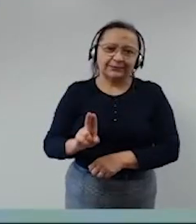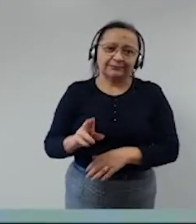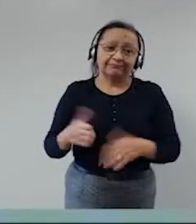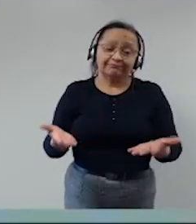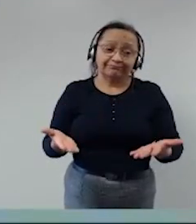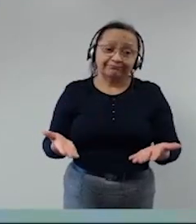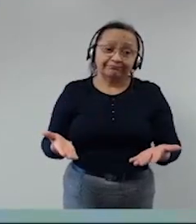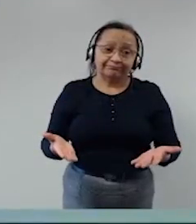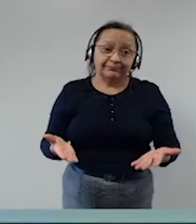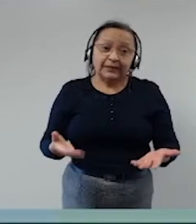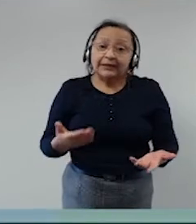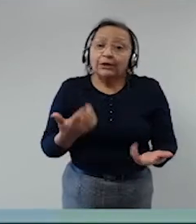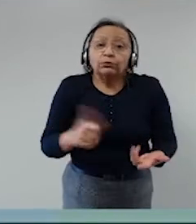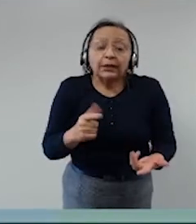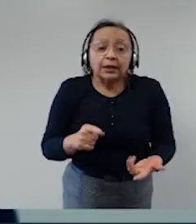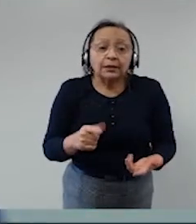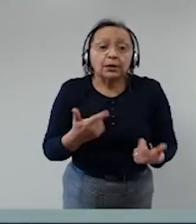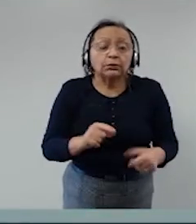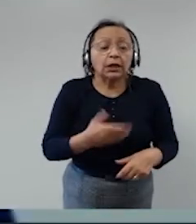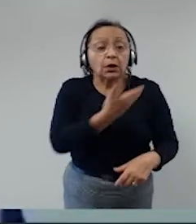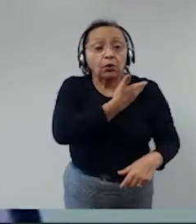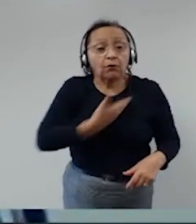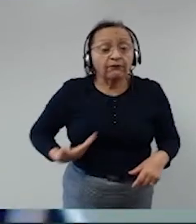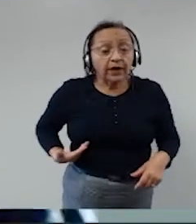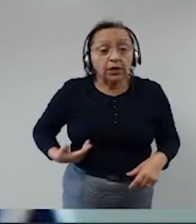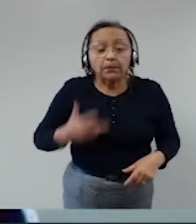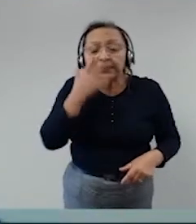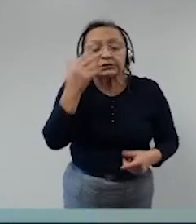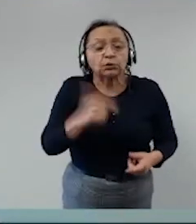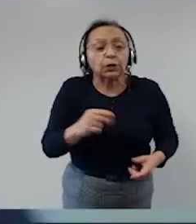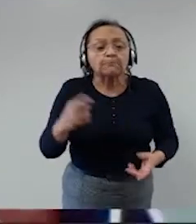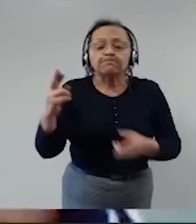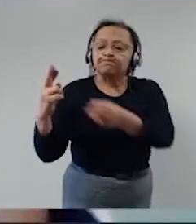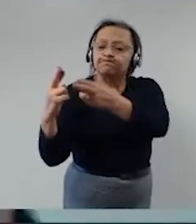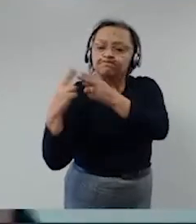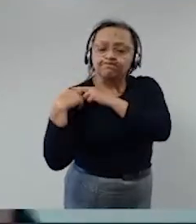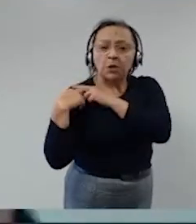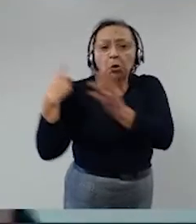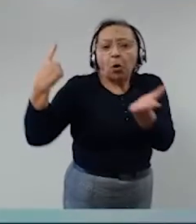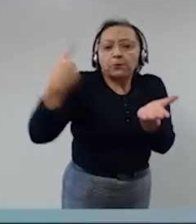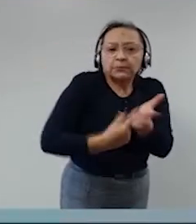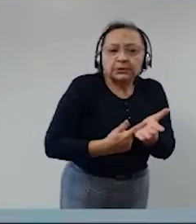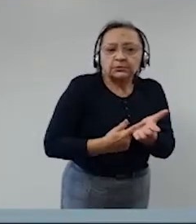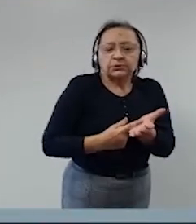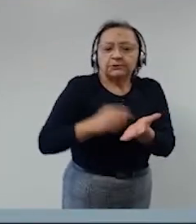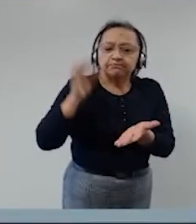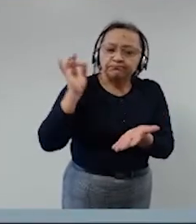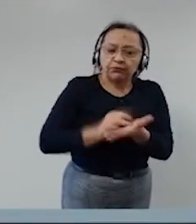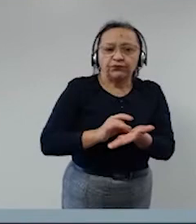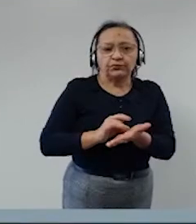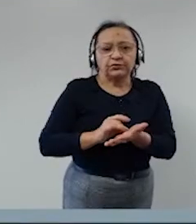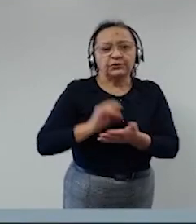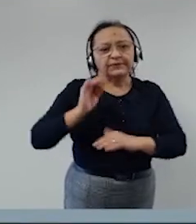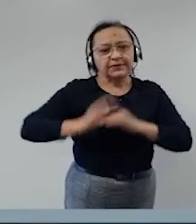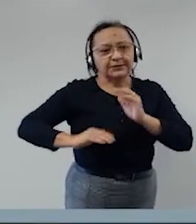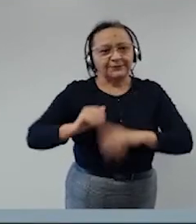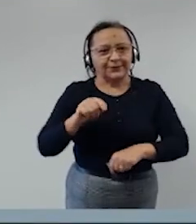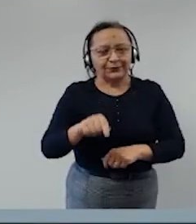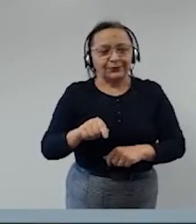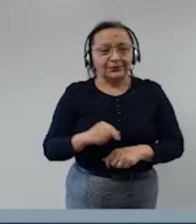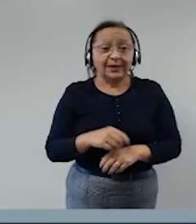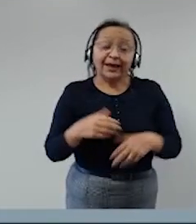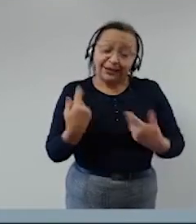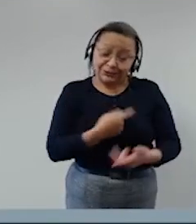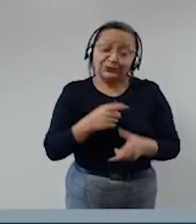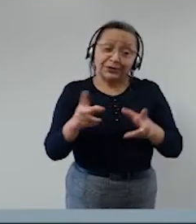vendo isso, compromisso do Estado em efetivar aqueles direitos simples de serem efetivados. É isso que nós